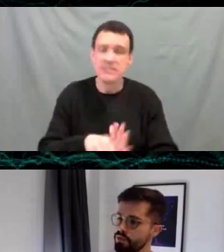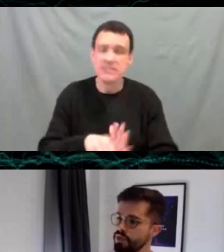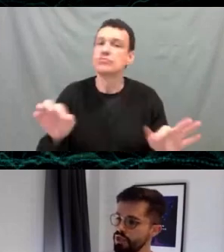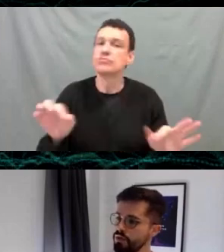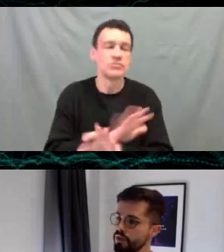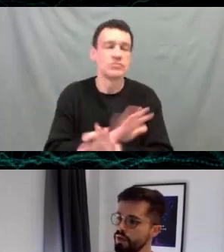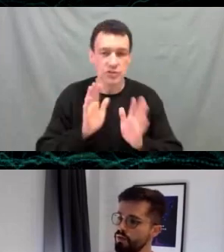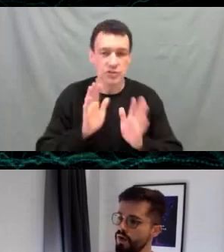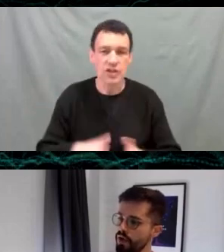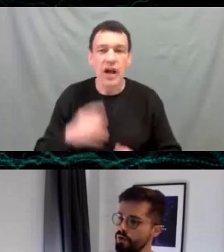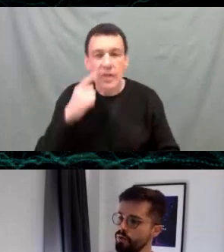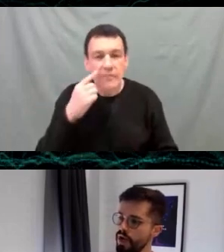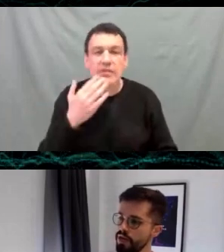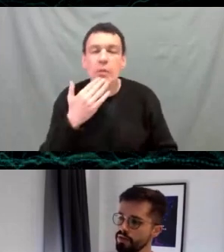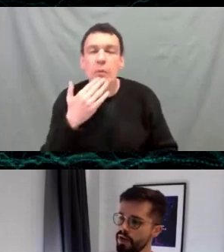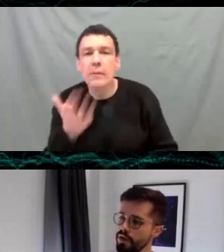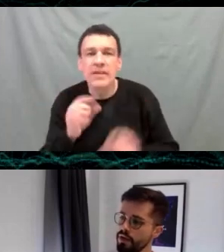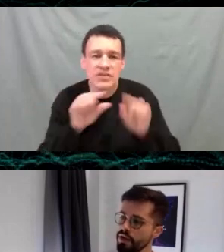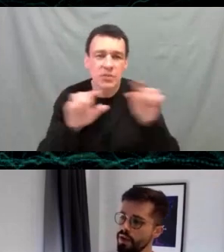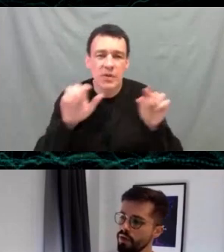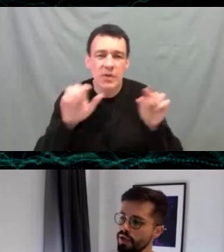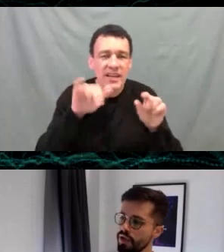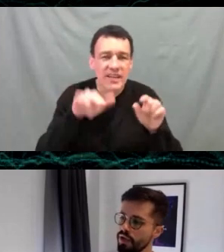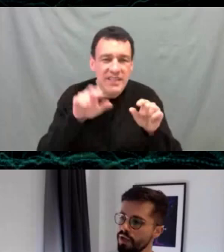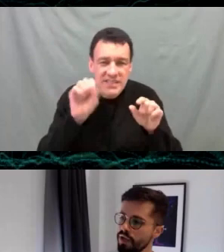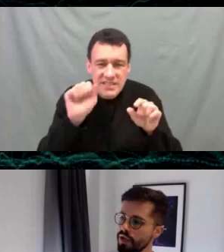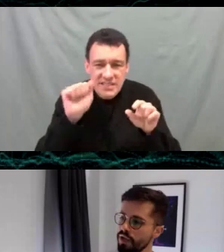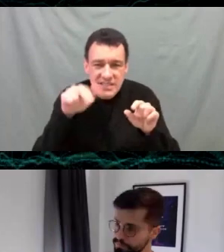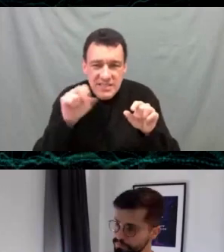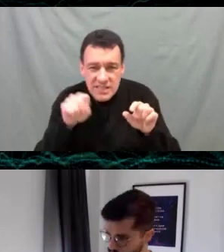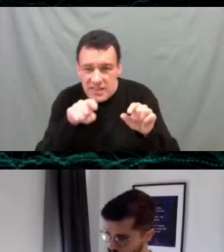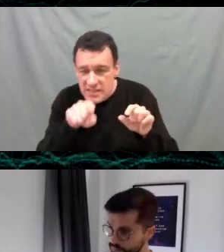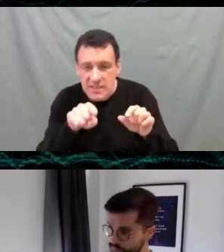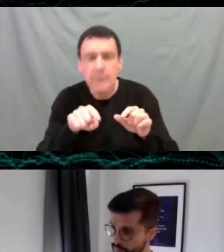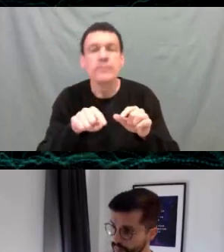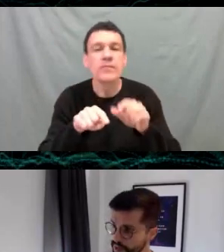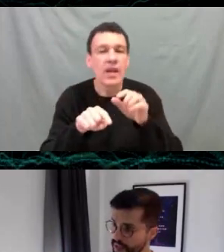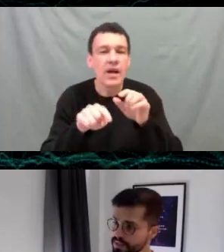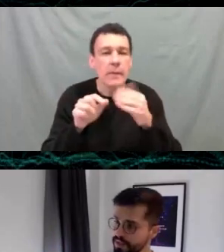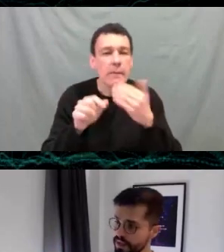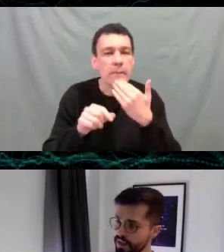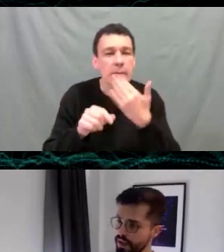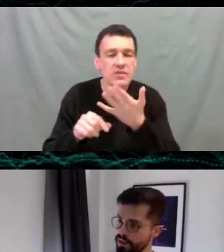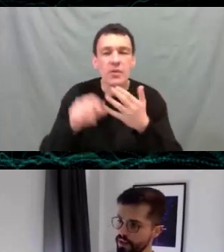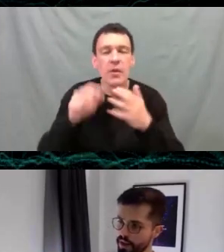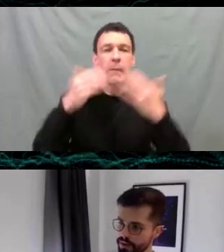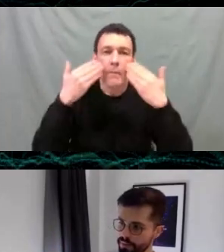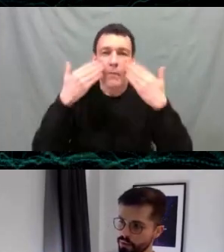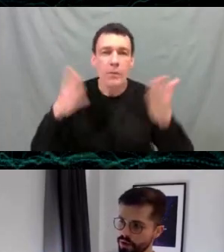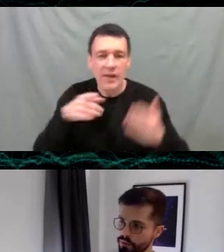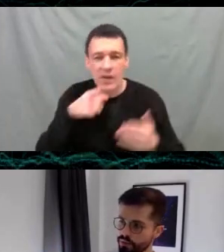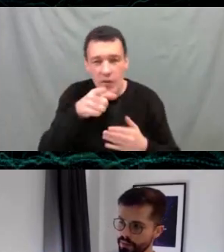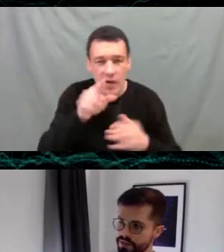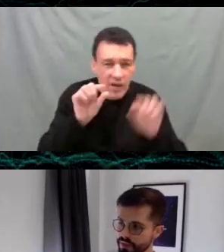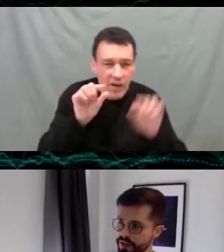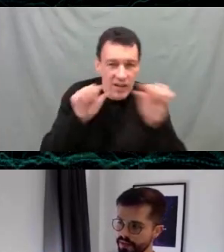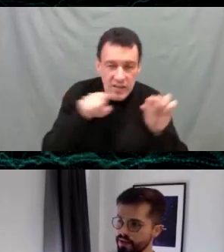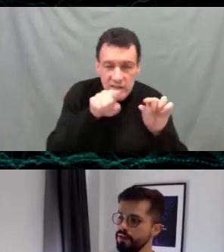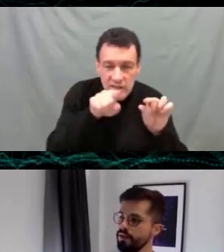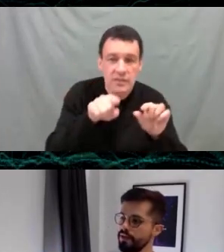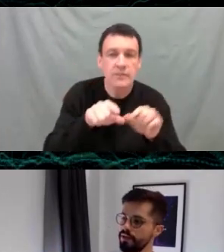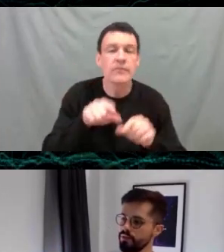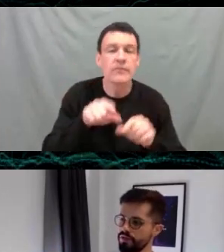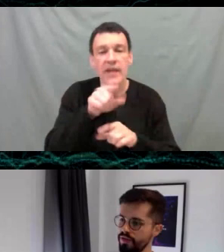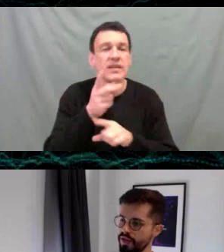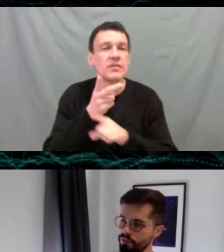né que foi quem te pediu velho ruim né e pegou aqui pobre Felipe e aí e aí ele tá procurando por um